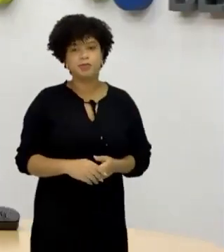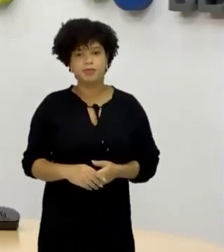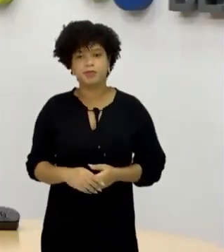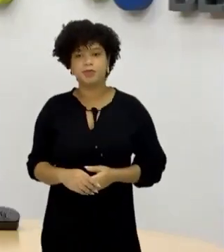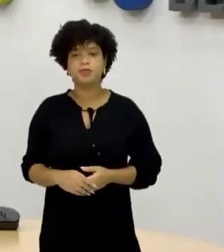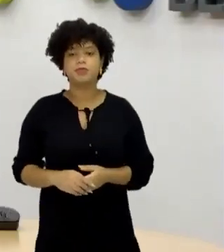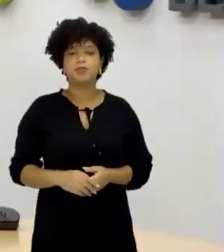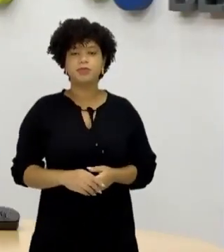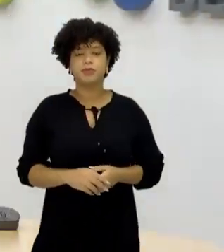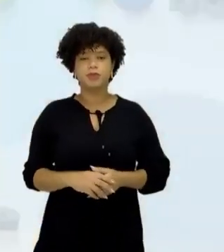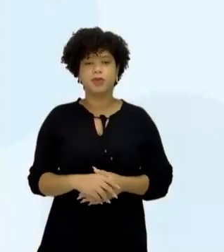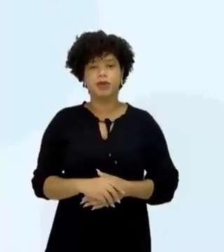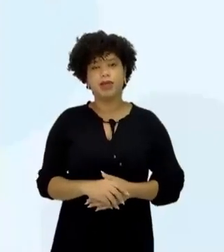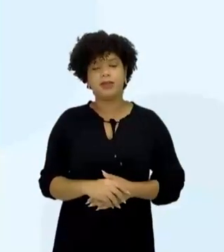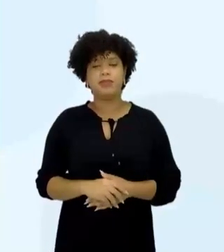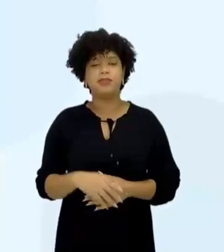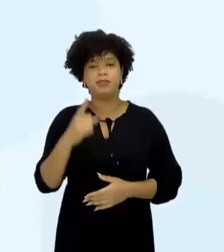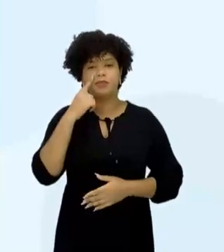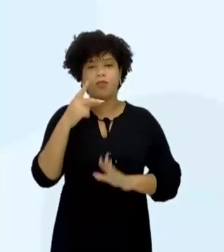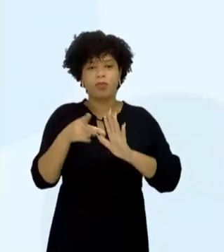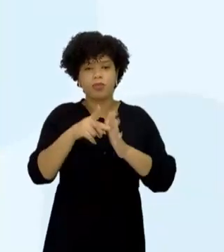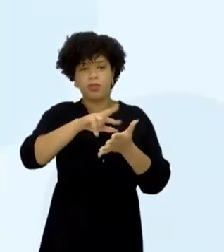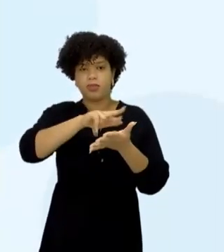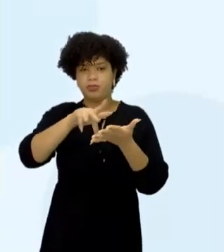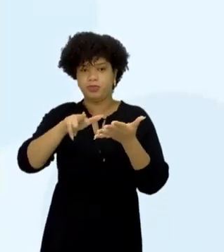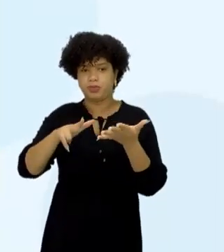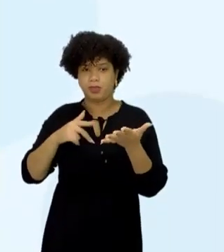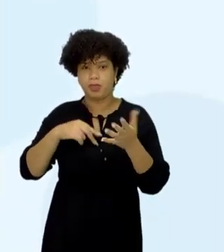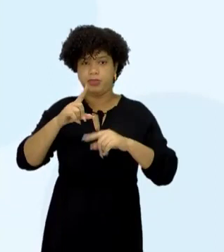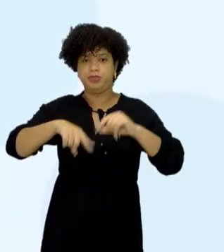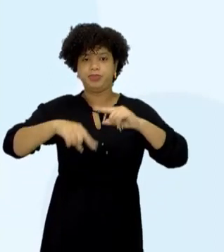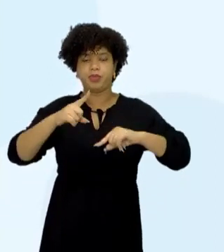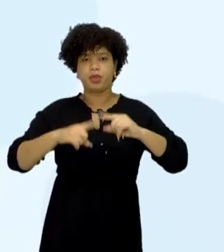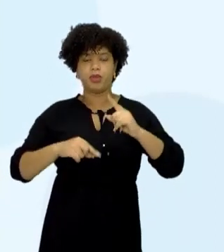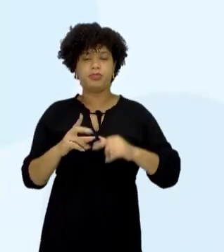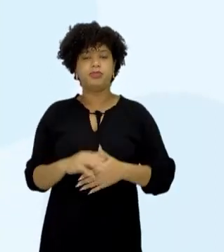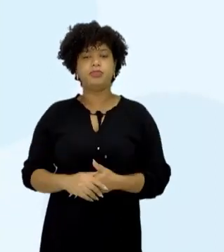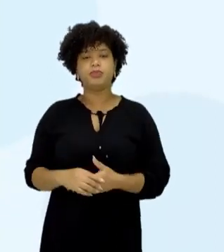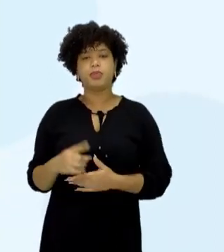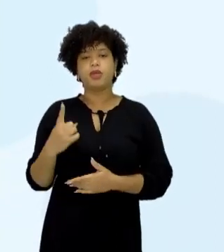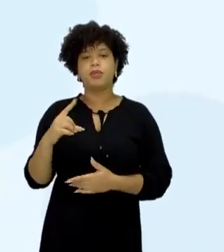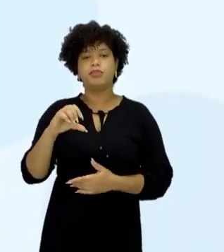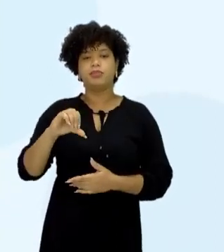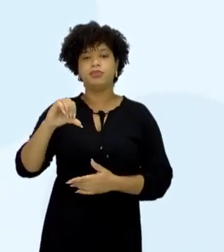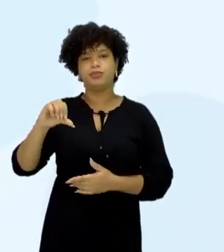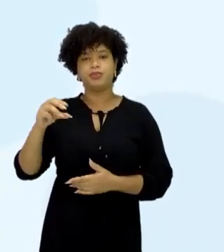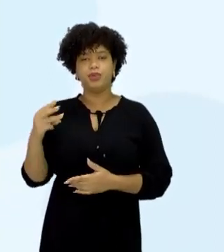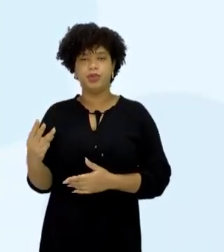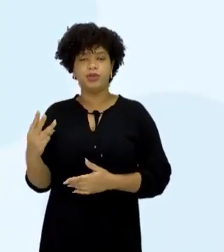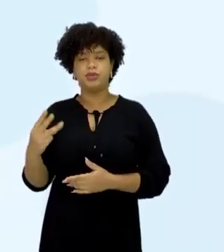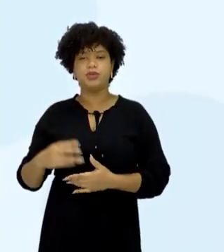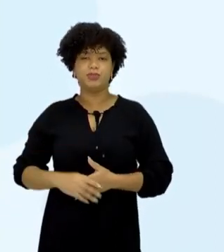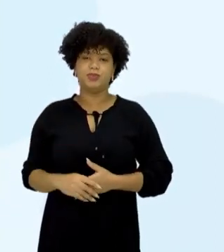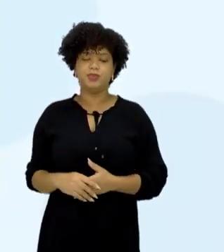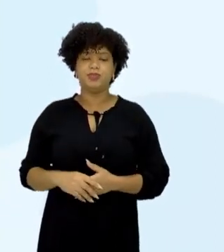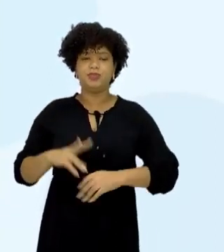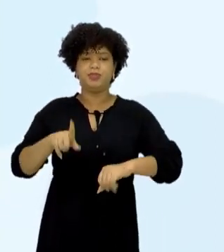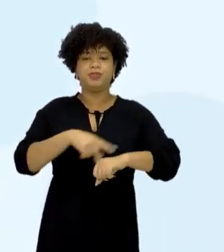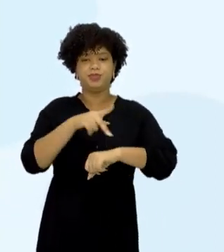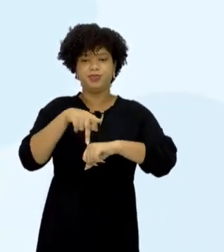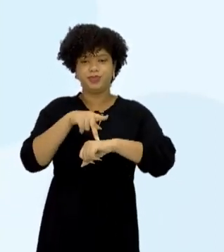per capita por produtos cárneos. Tá lá. Então nós temos aí dados de 1993, tá lá, ó,